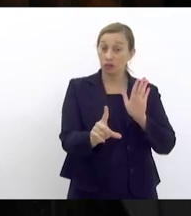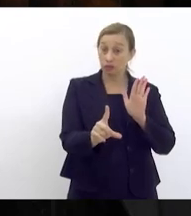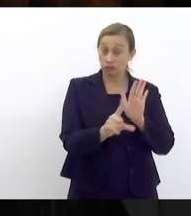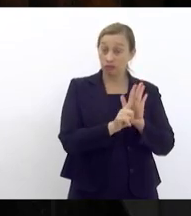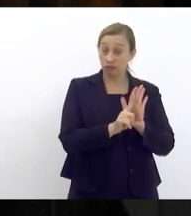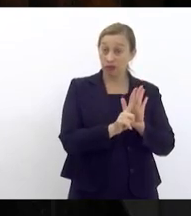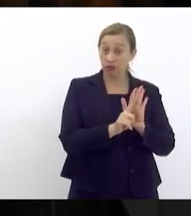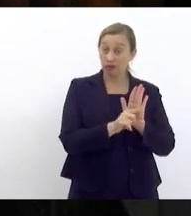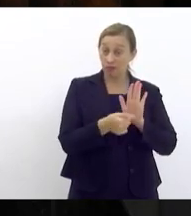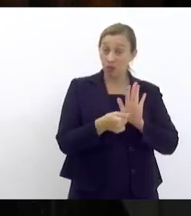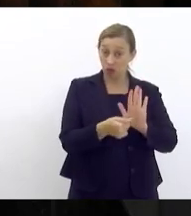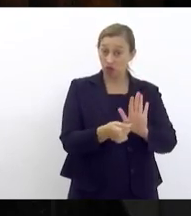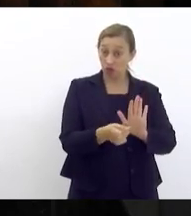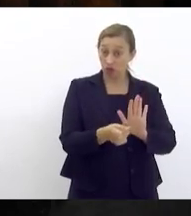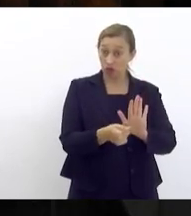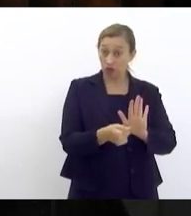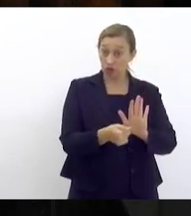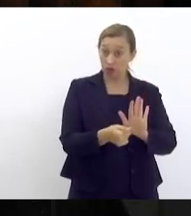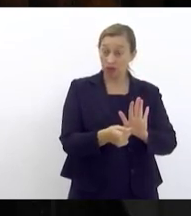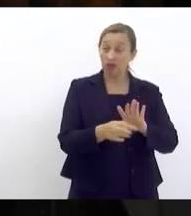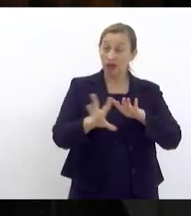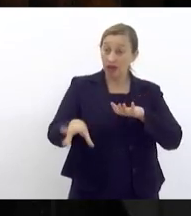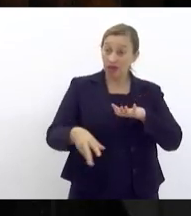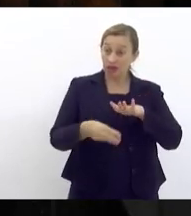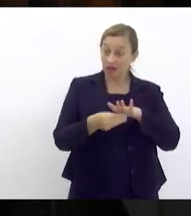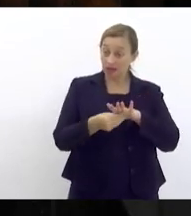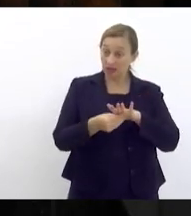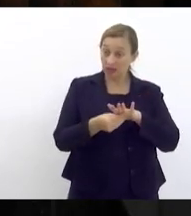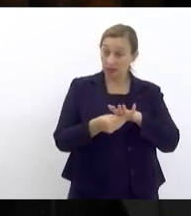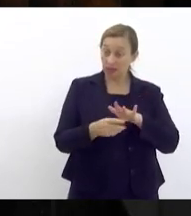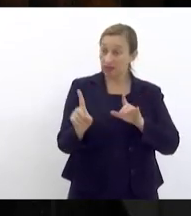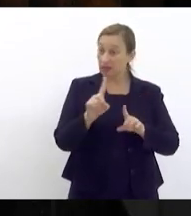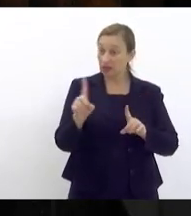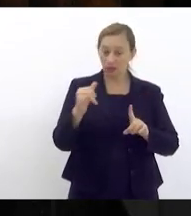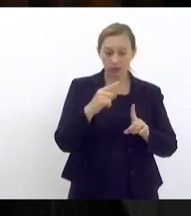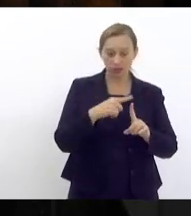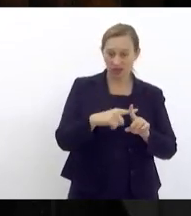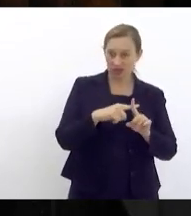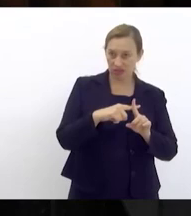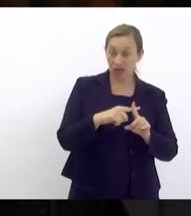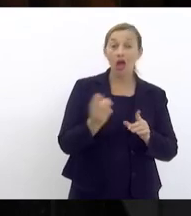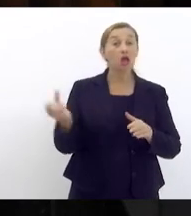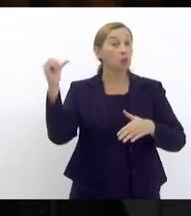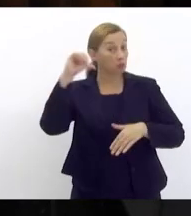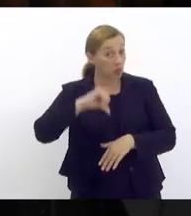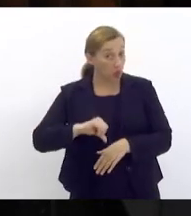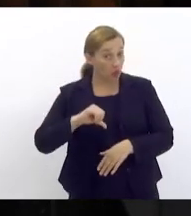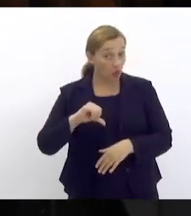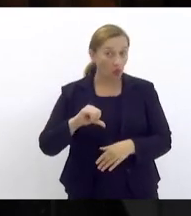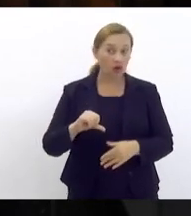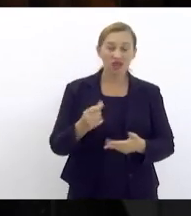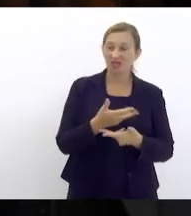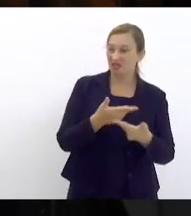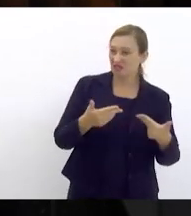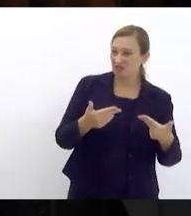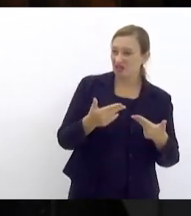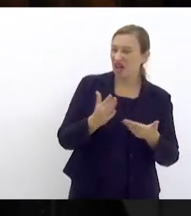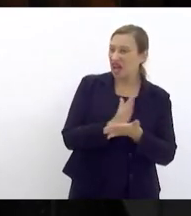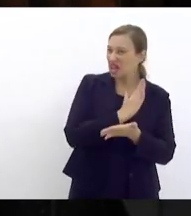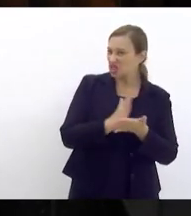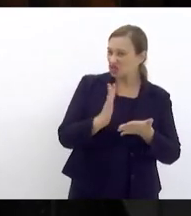lei as emendas impositivas E pior muitas vezes